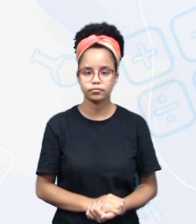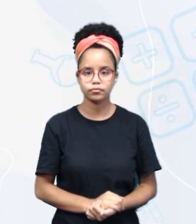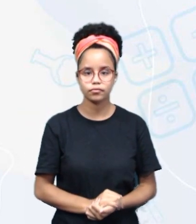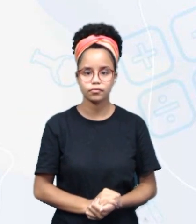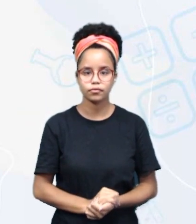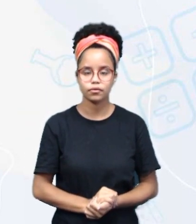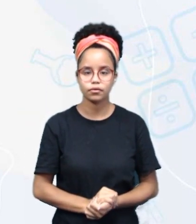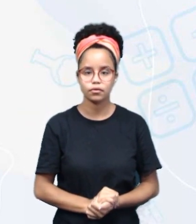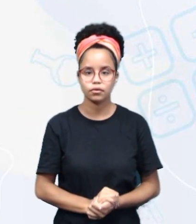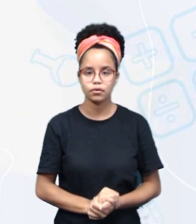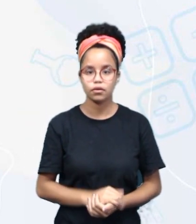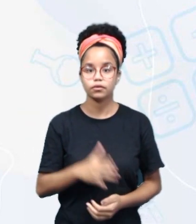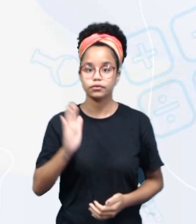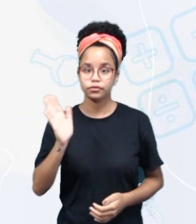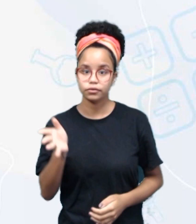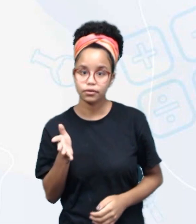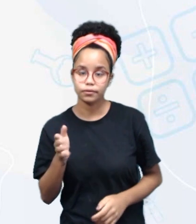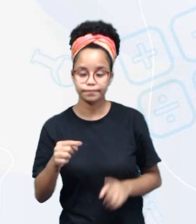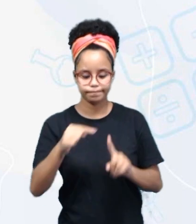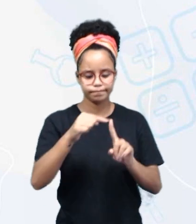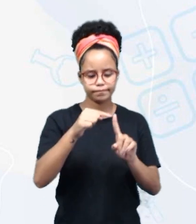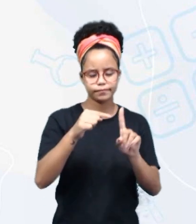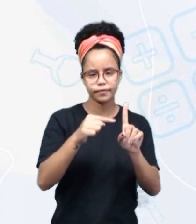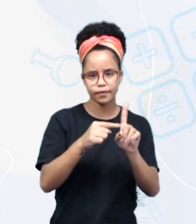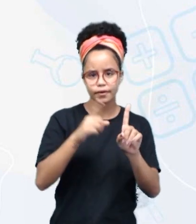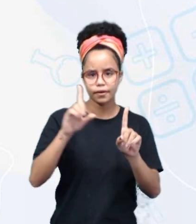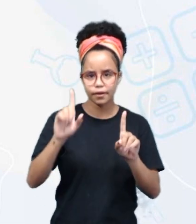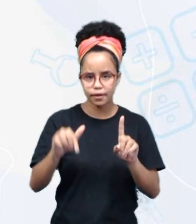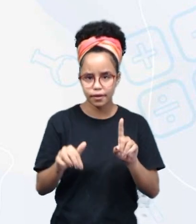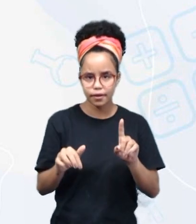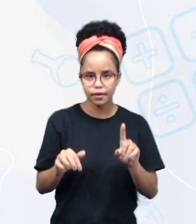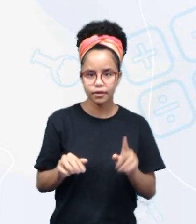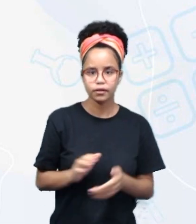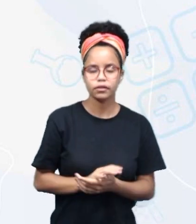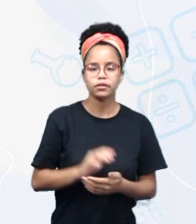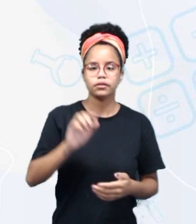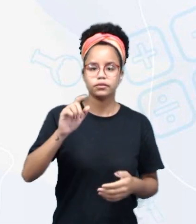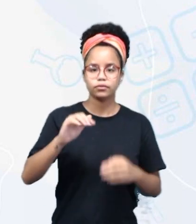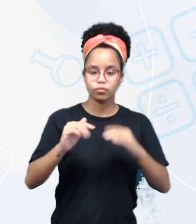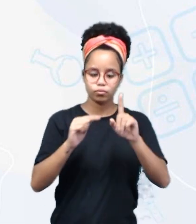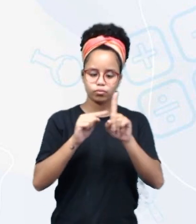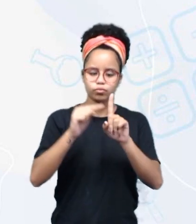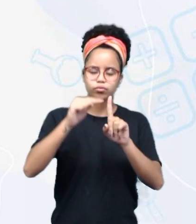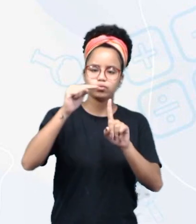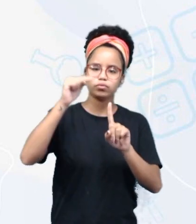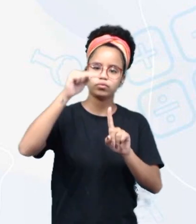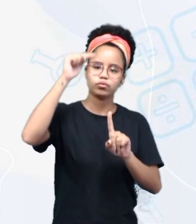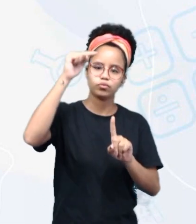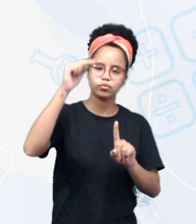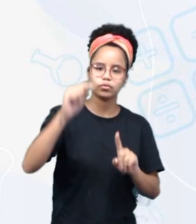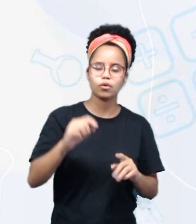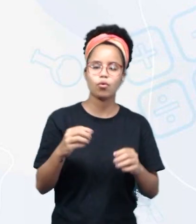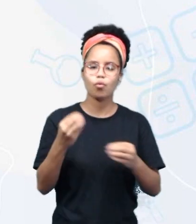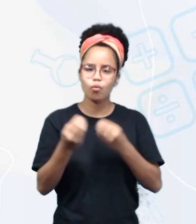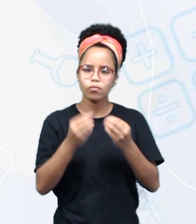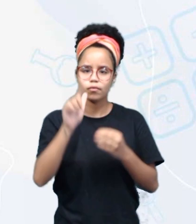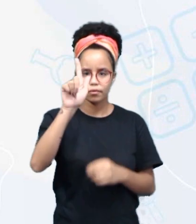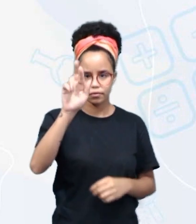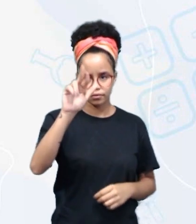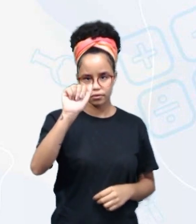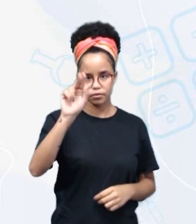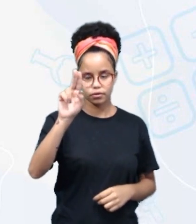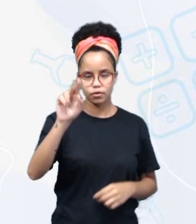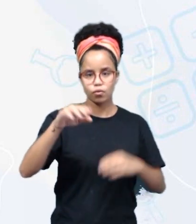Já a temperatura é uma grandeza física escalar, que pode ser definida como a medida do grau de agitação